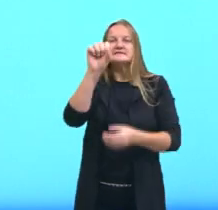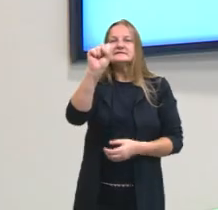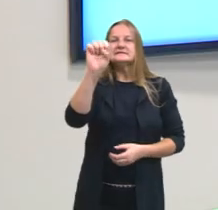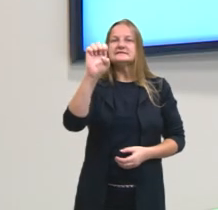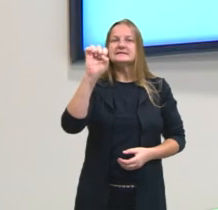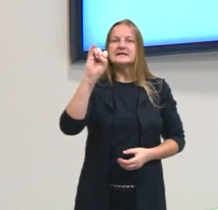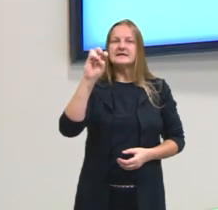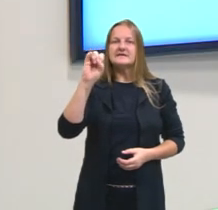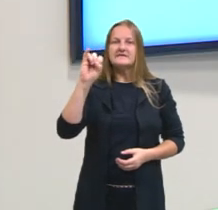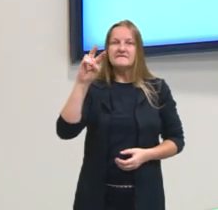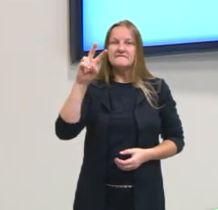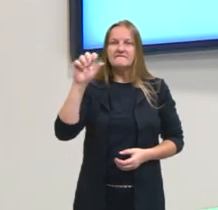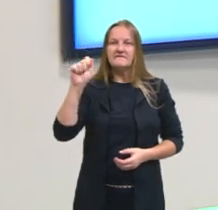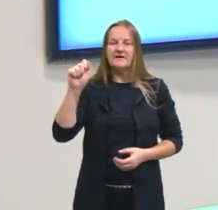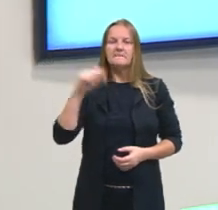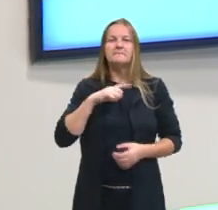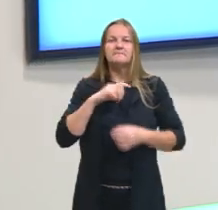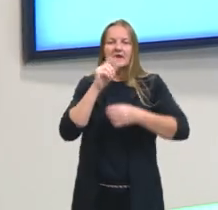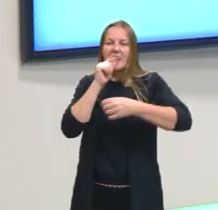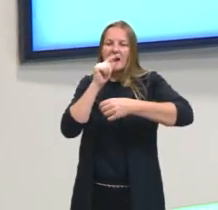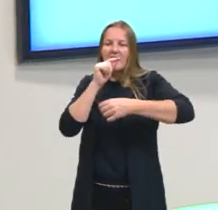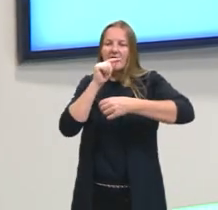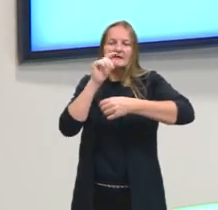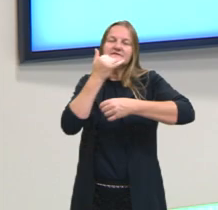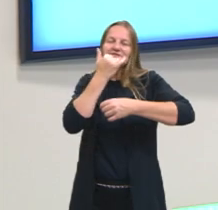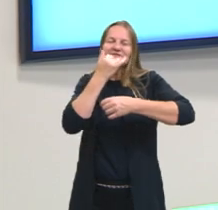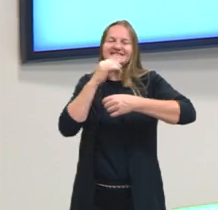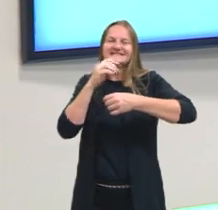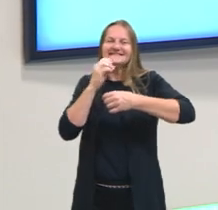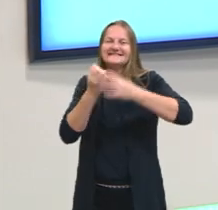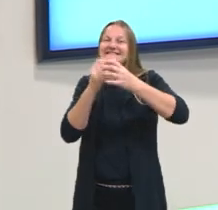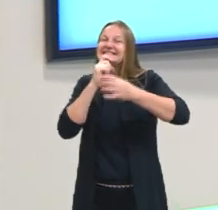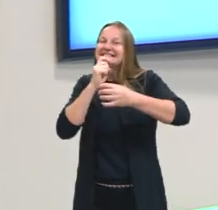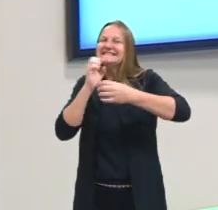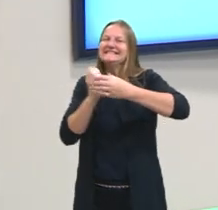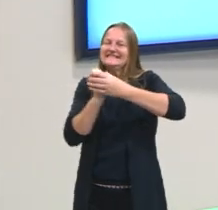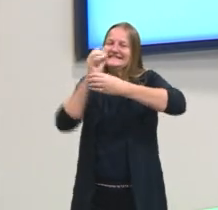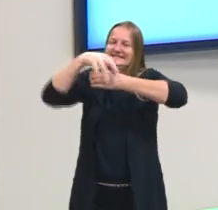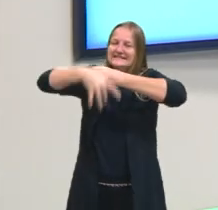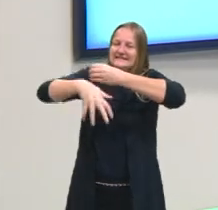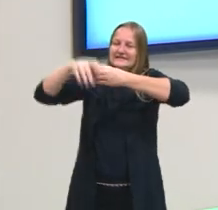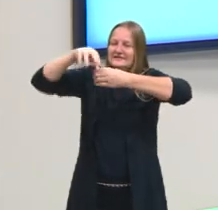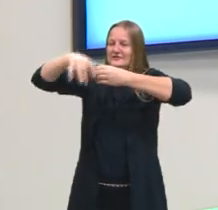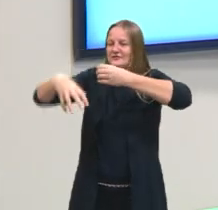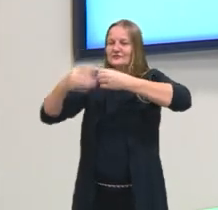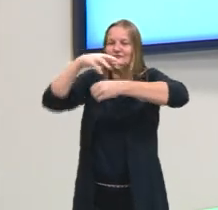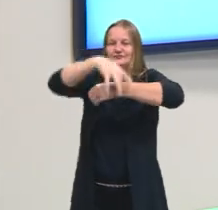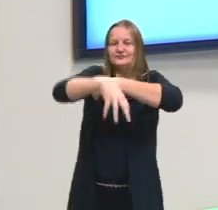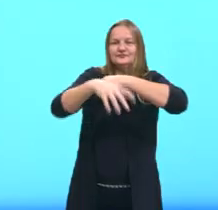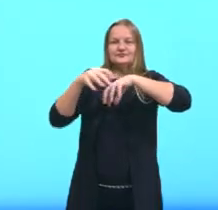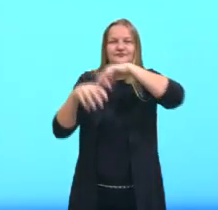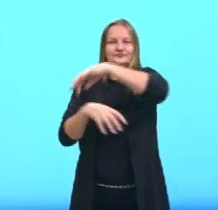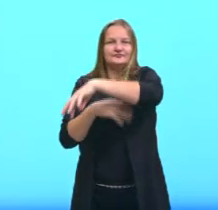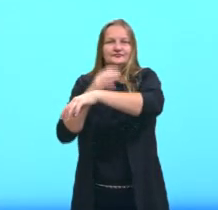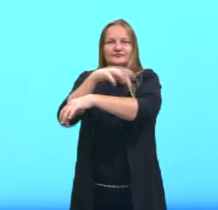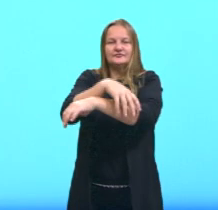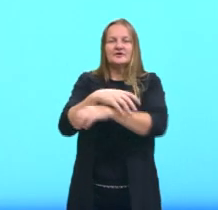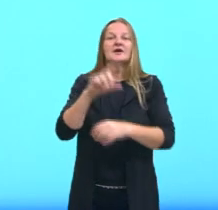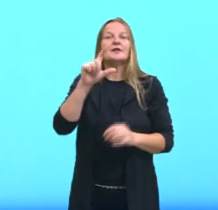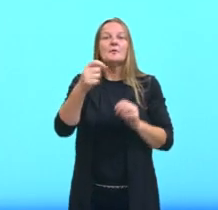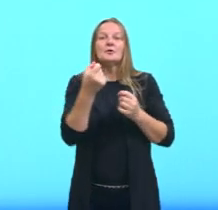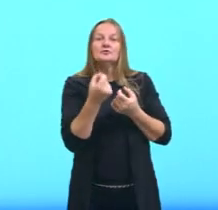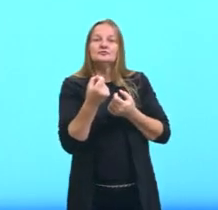representantes delas são as samambaias avencas certo depois daqui em diante surgiram as